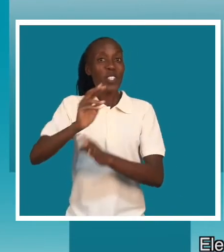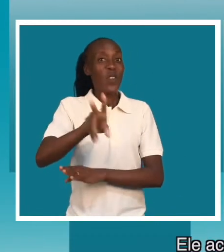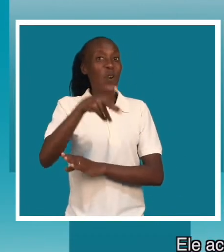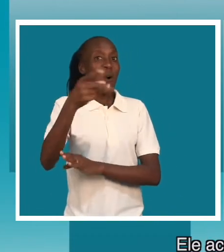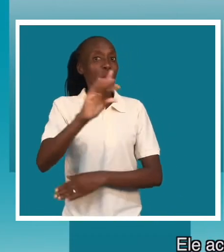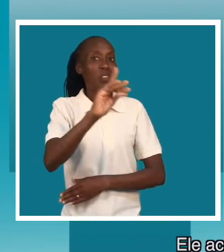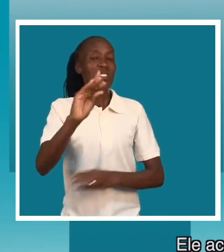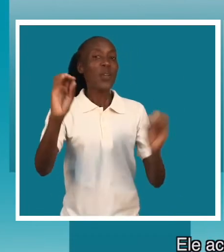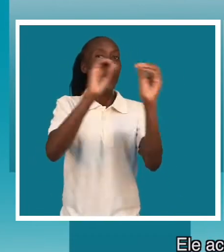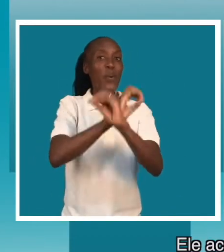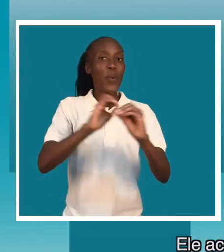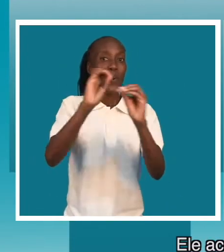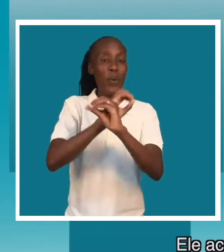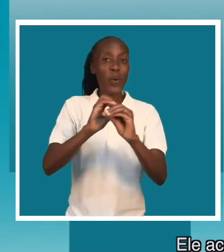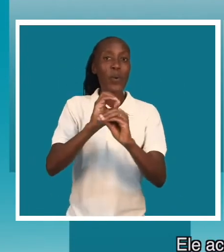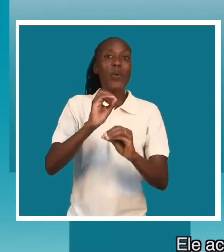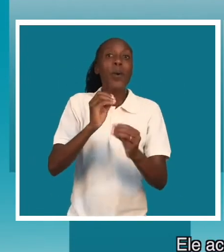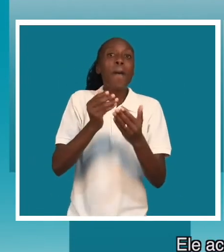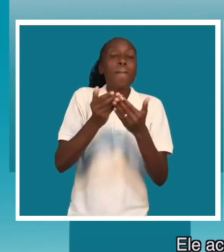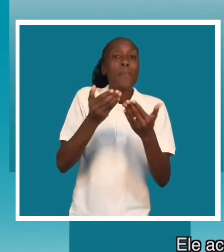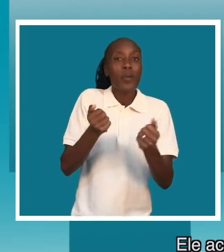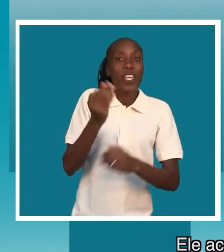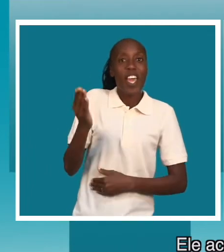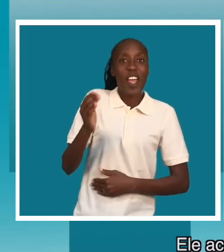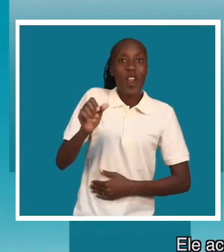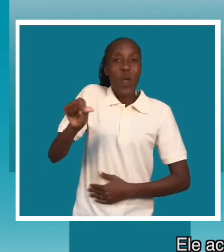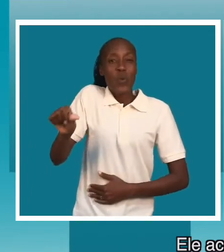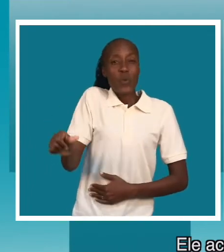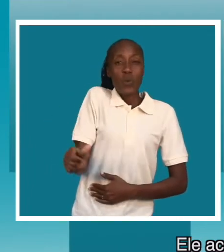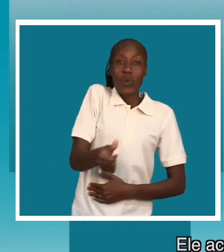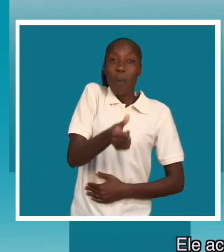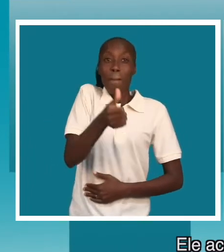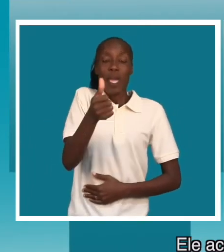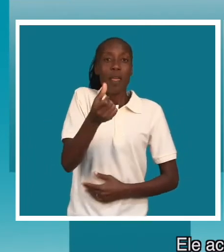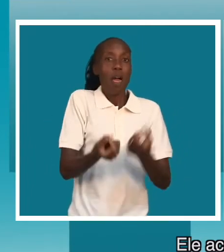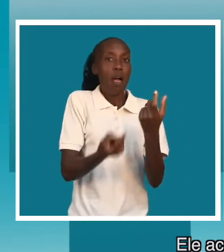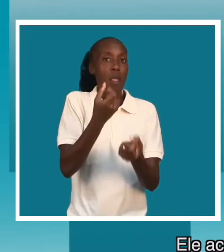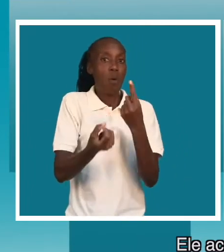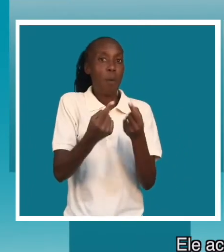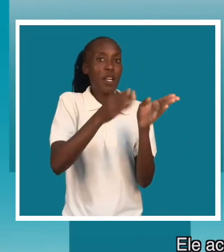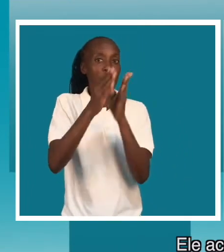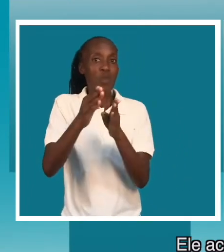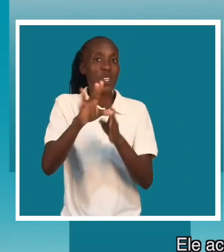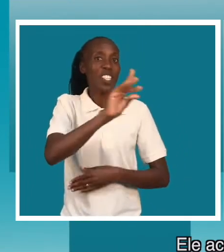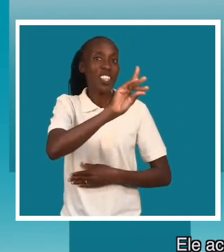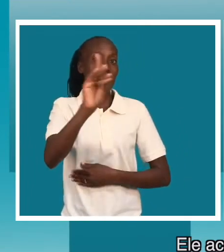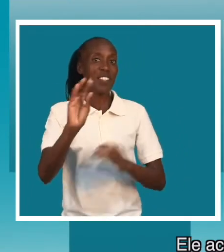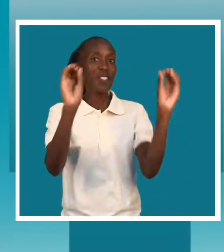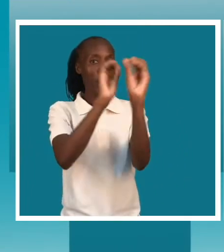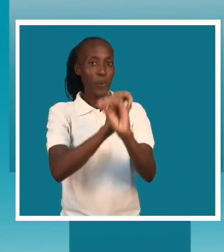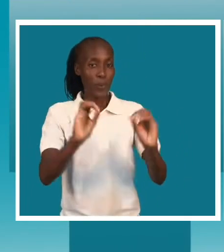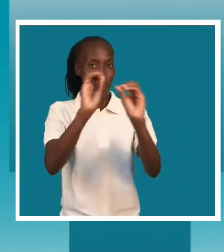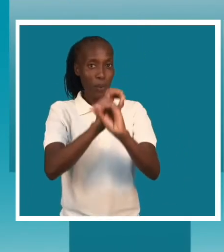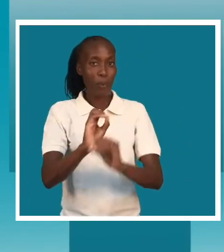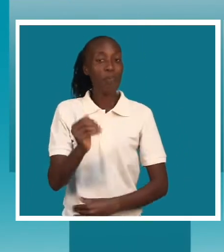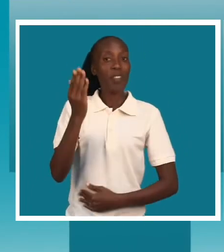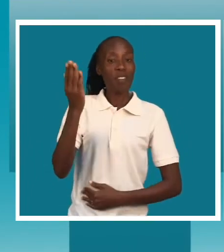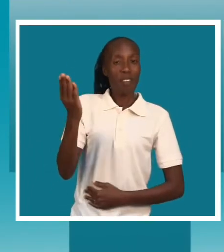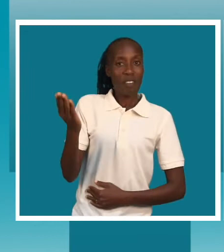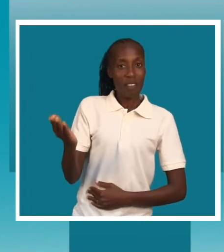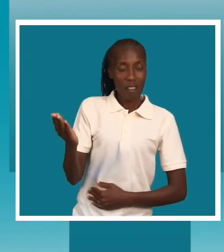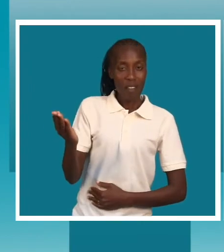deficiência, até certo ponto porque acaba superando algumas pessoas que não têm uma deficiência, não é? Ele